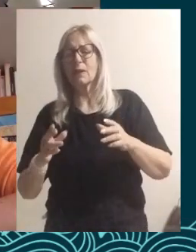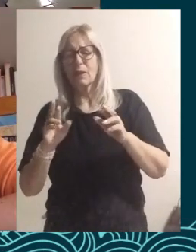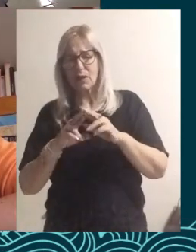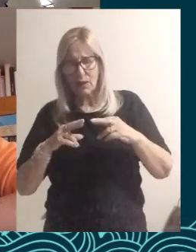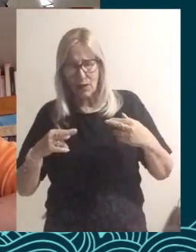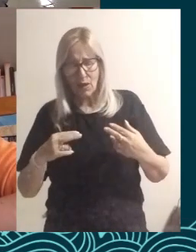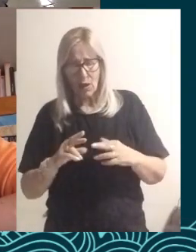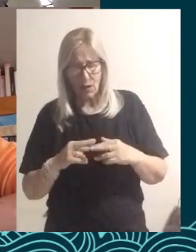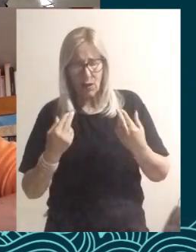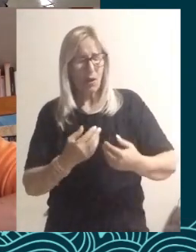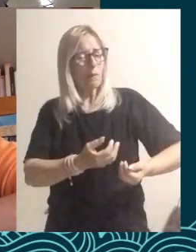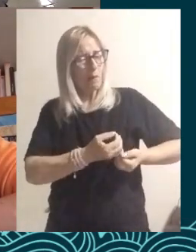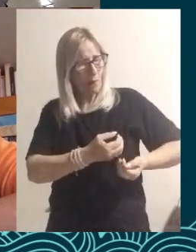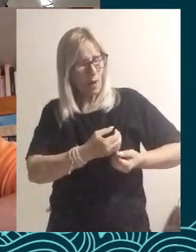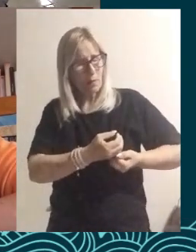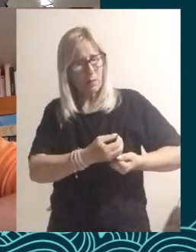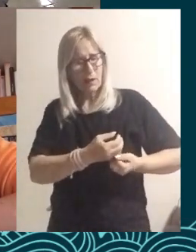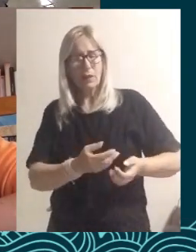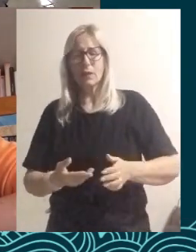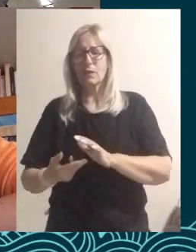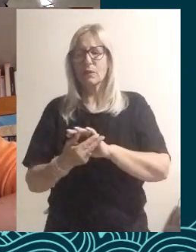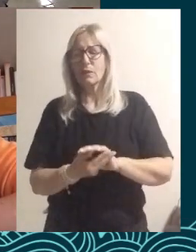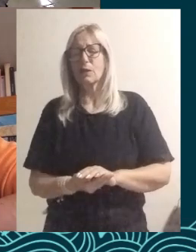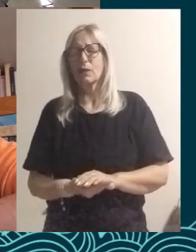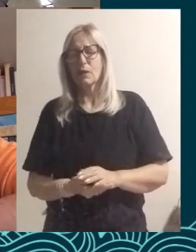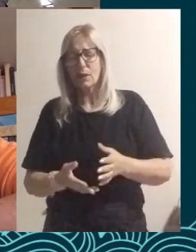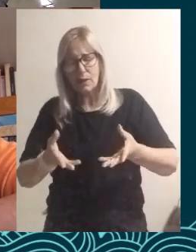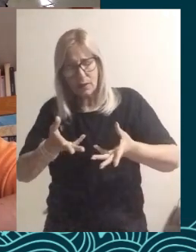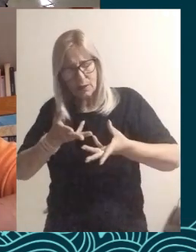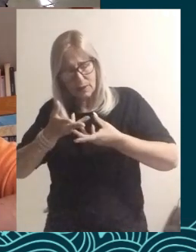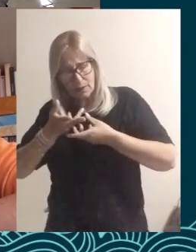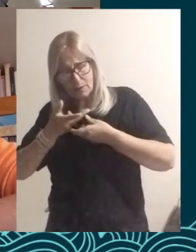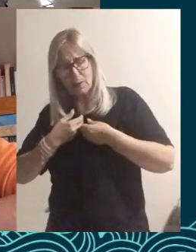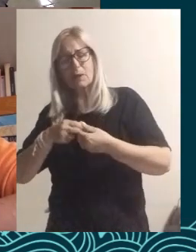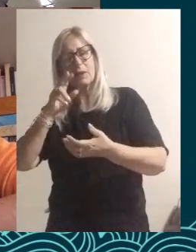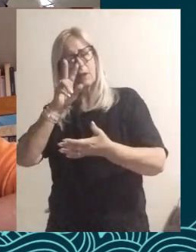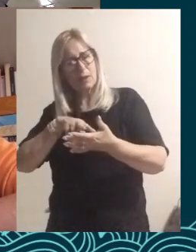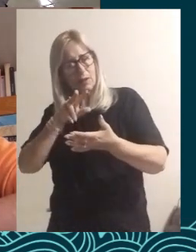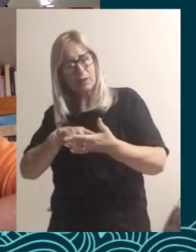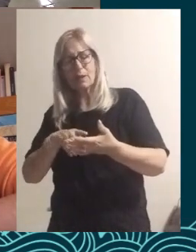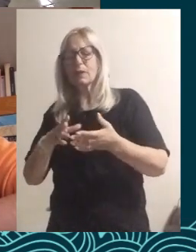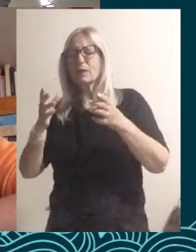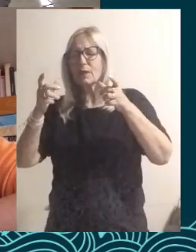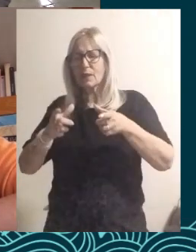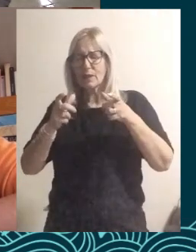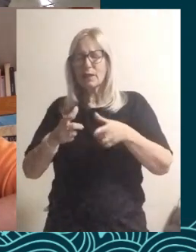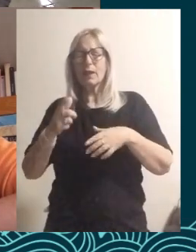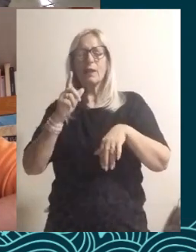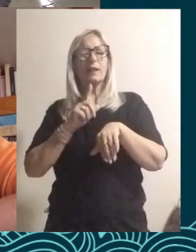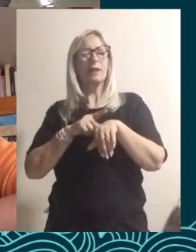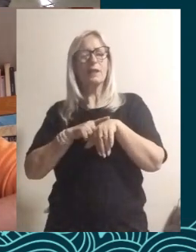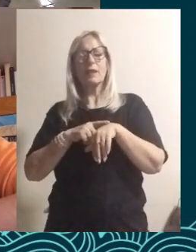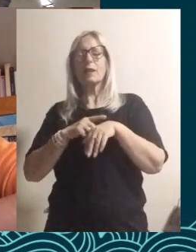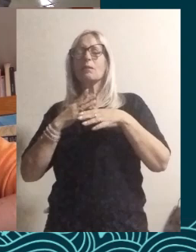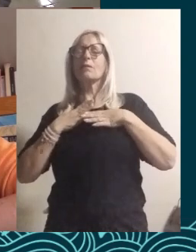colo, várias foram na roda, amamentando, né? É, e se permitindo